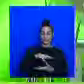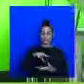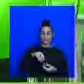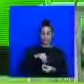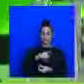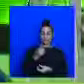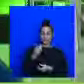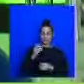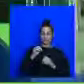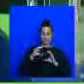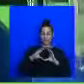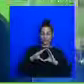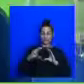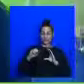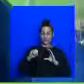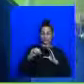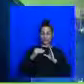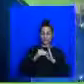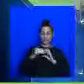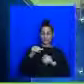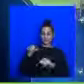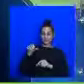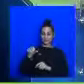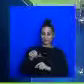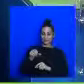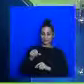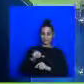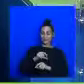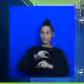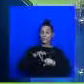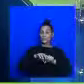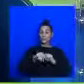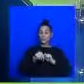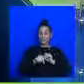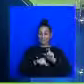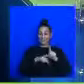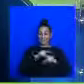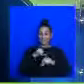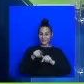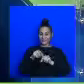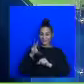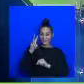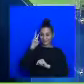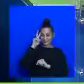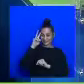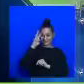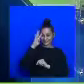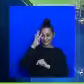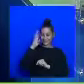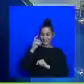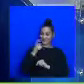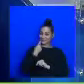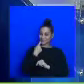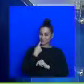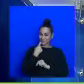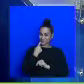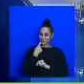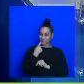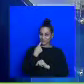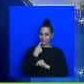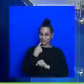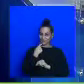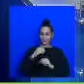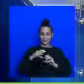recarregado, embaralhando 10 bolas numeradas de 0 a 9. Super 7 com sorteios às segundas, quartas e sextas.